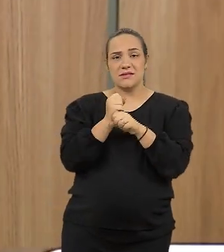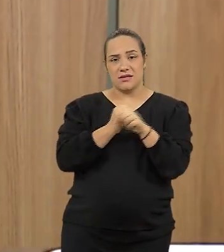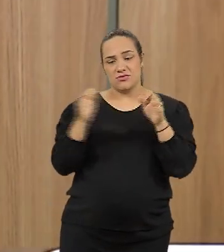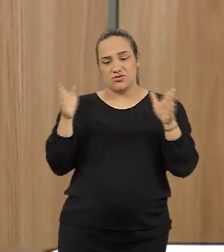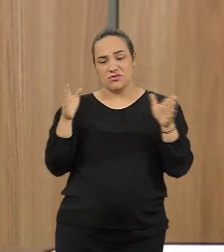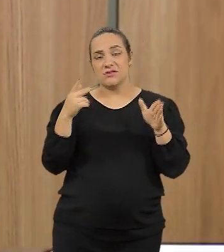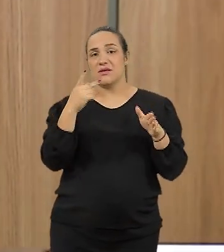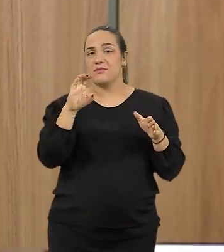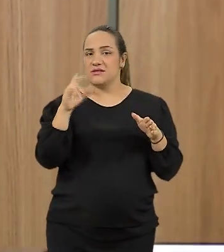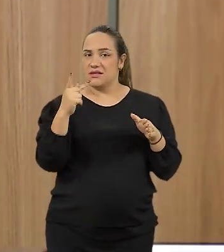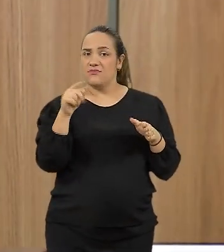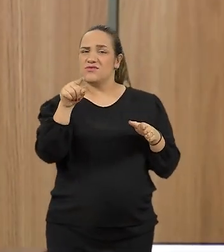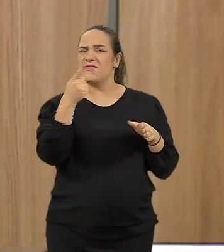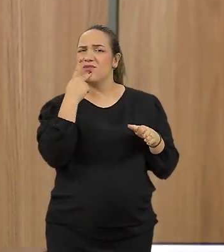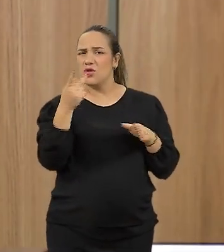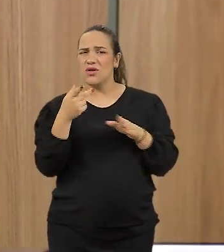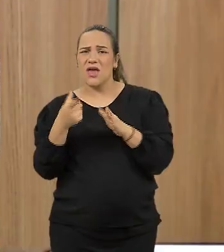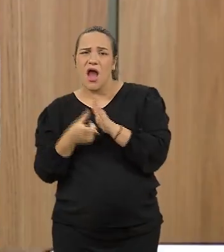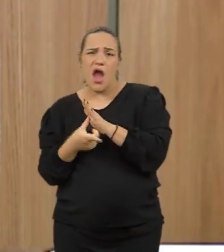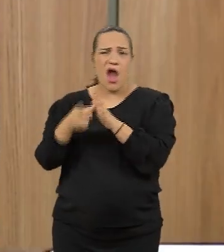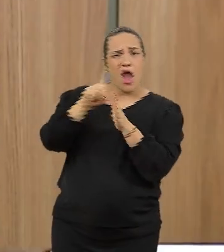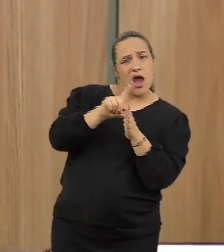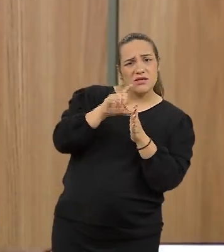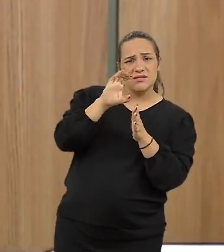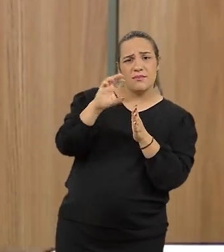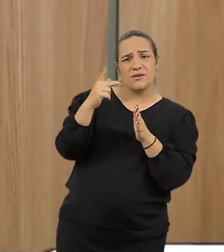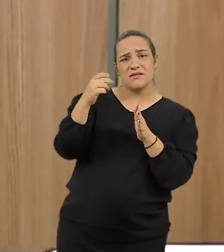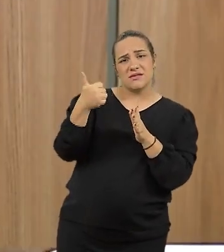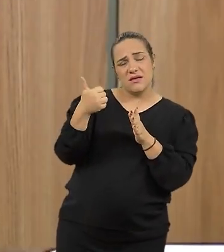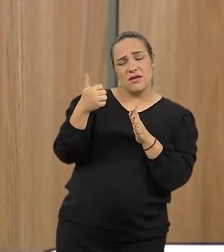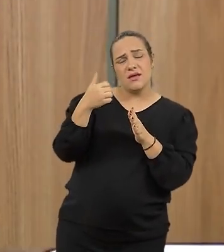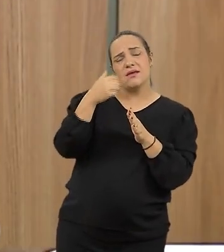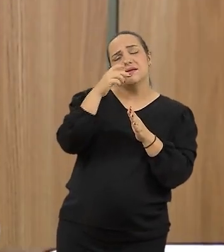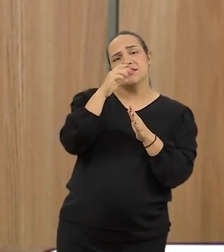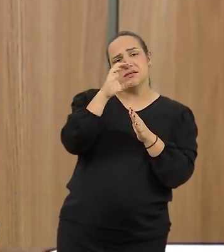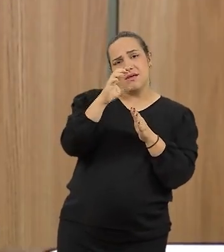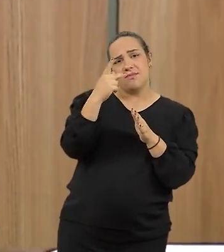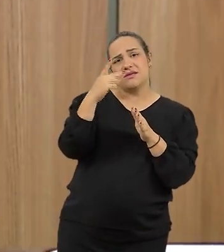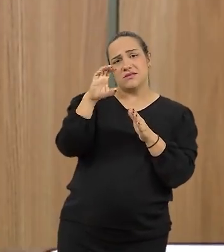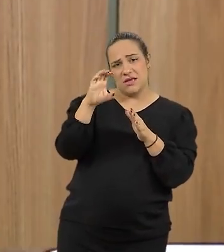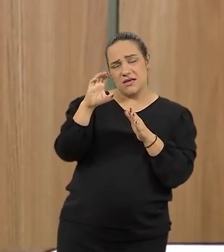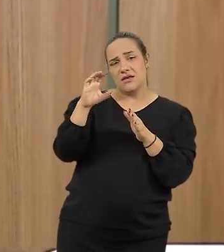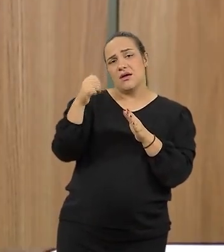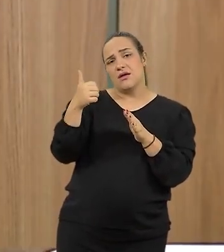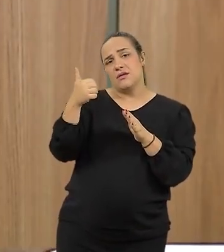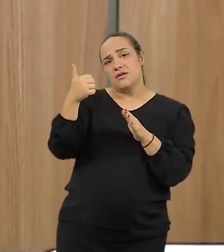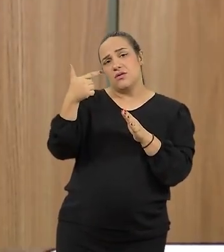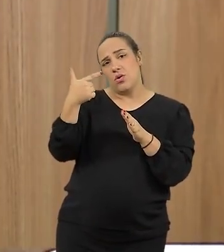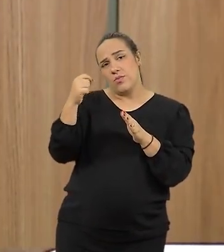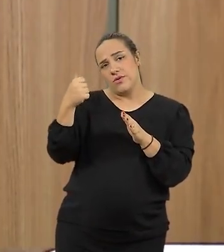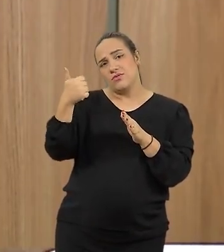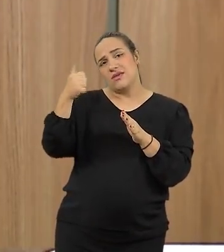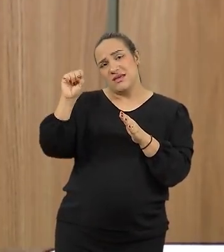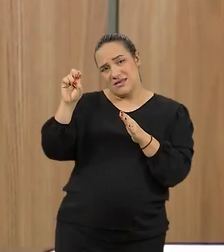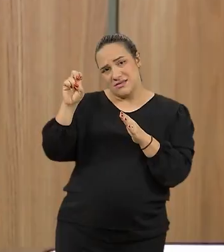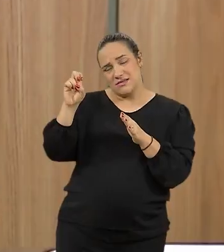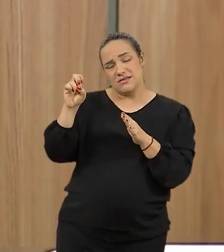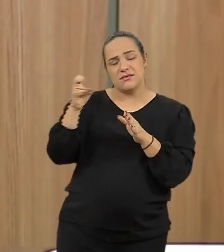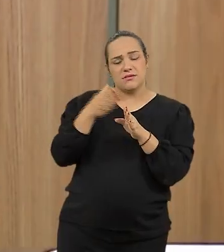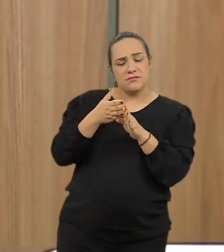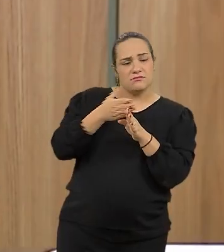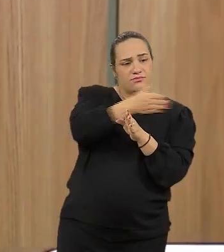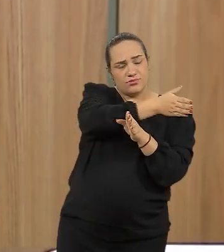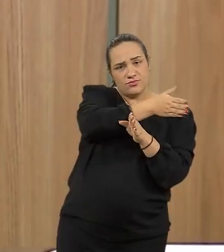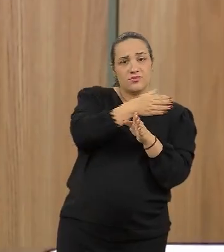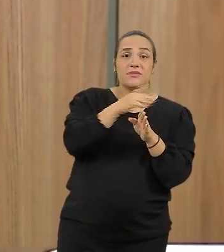de 2015, que o senhor pontuou que é uma legislação para legislação, e mais uma vez falando para quem é mais leigo,